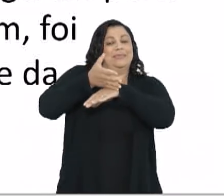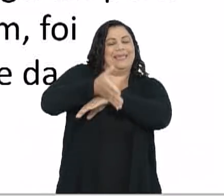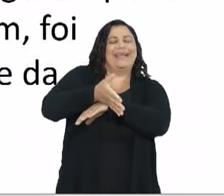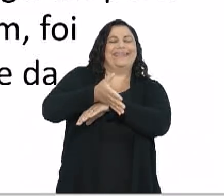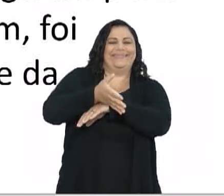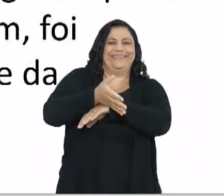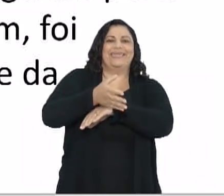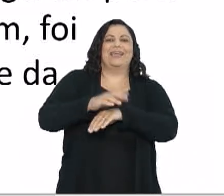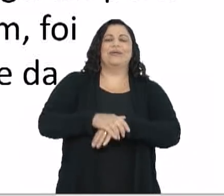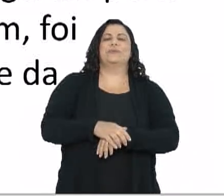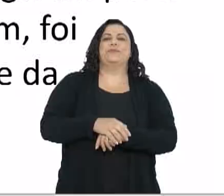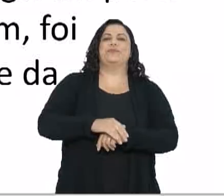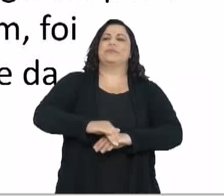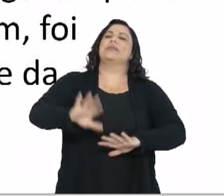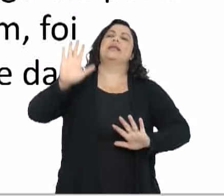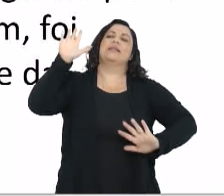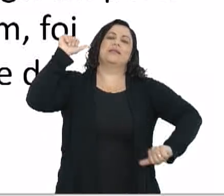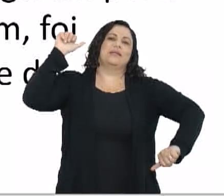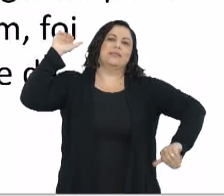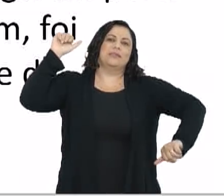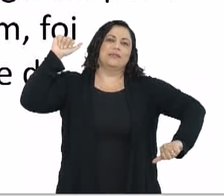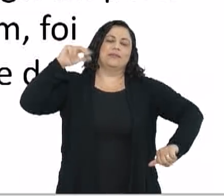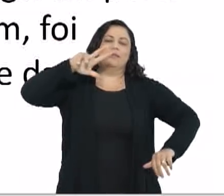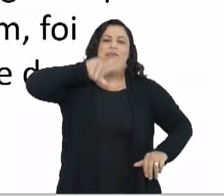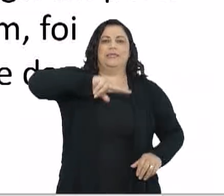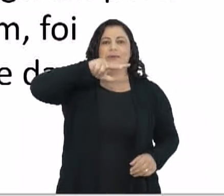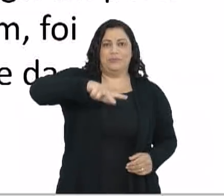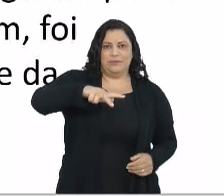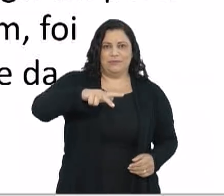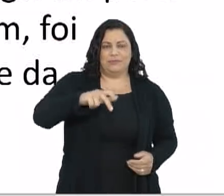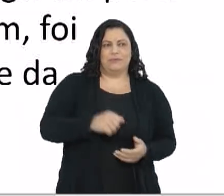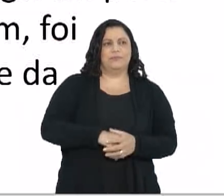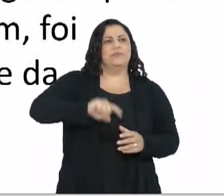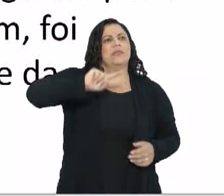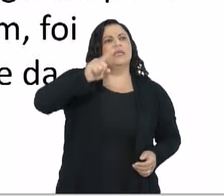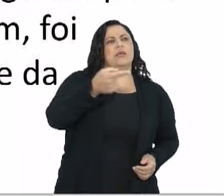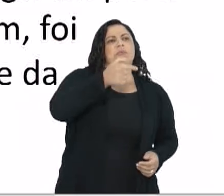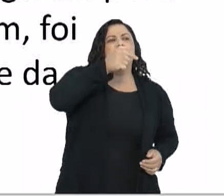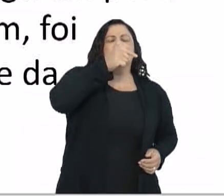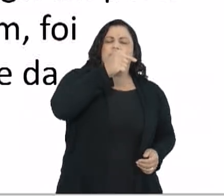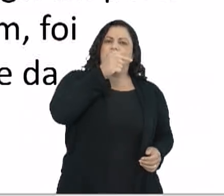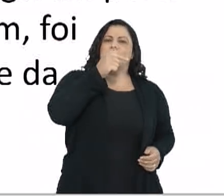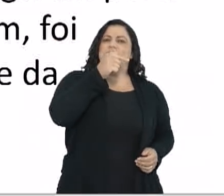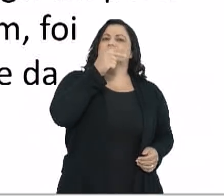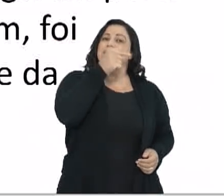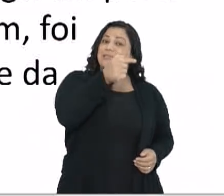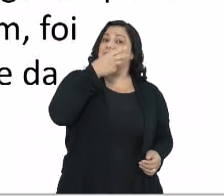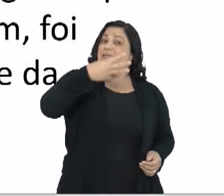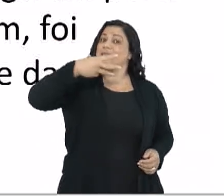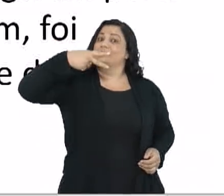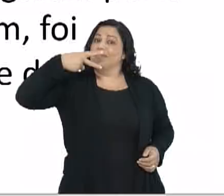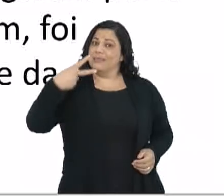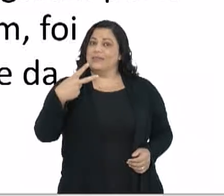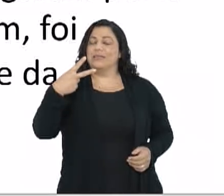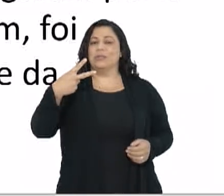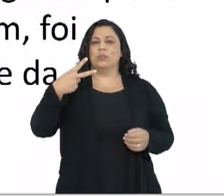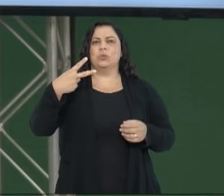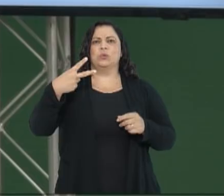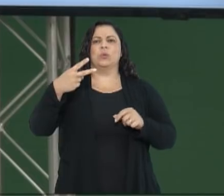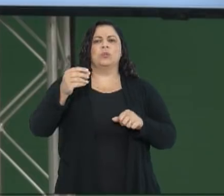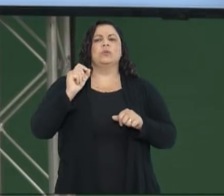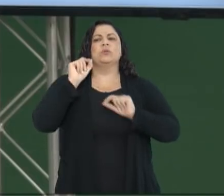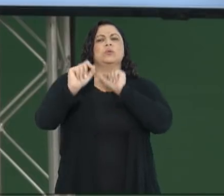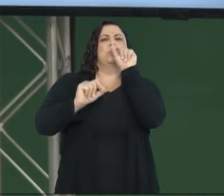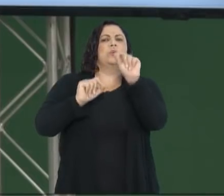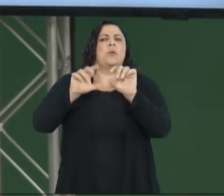entre Espanha e Portugal. Em 1732 eles foram detidos, né? E em outra oportunidade foi a